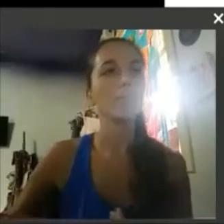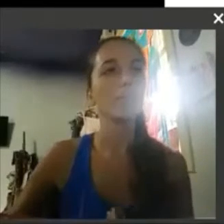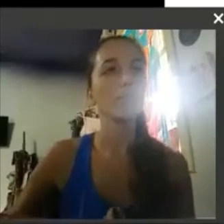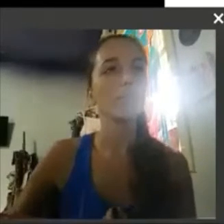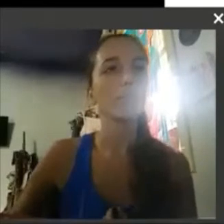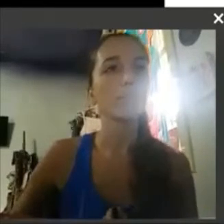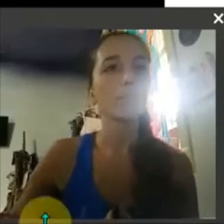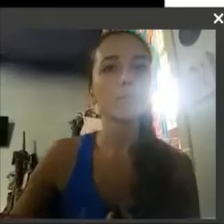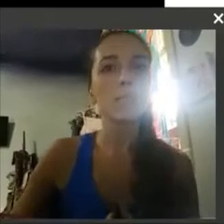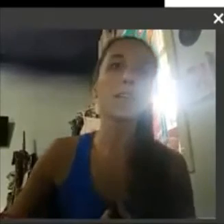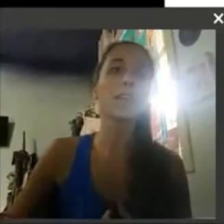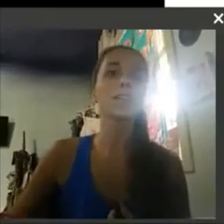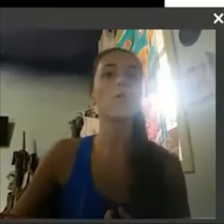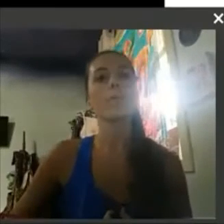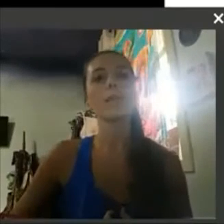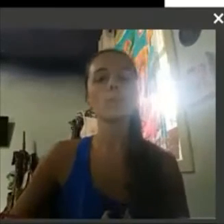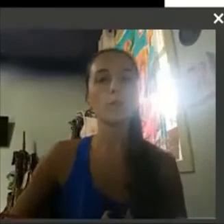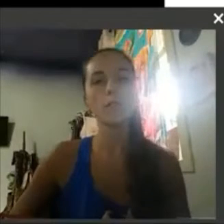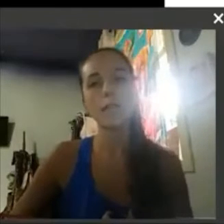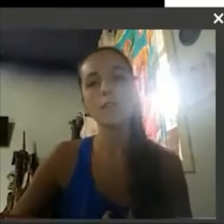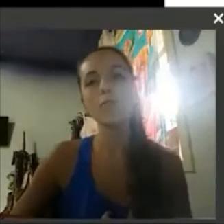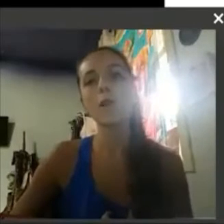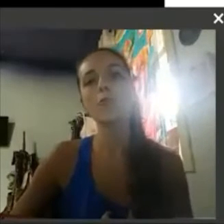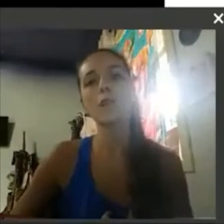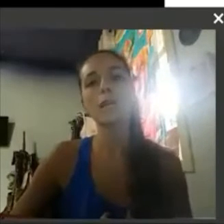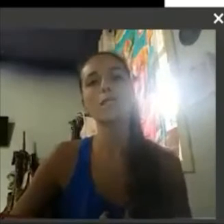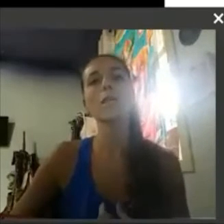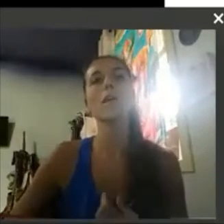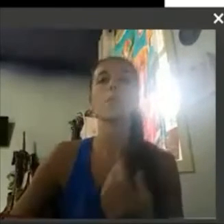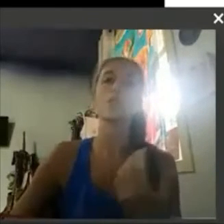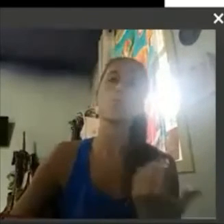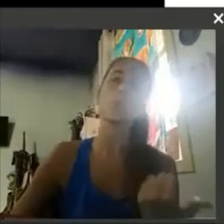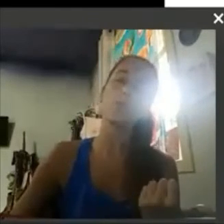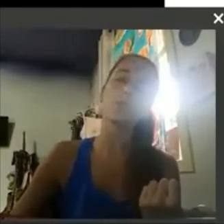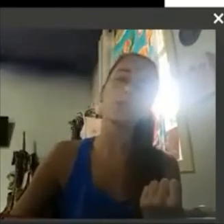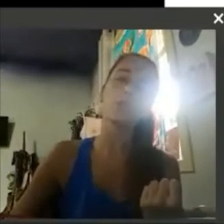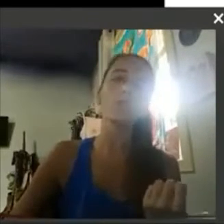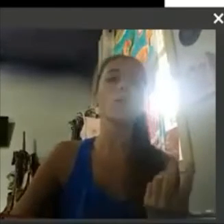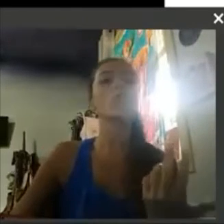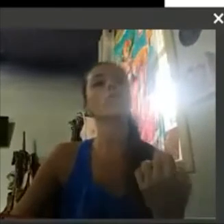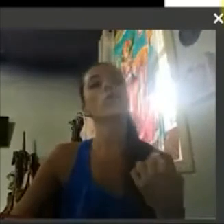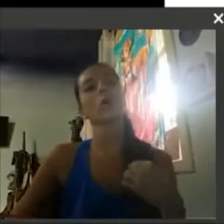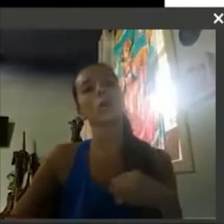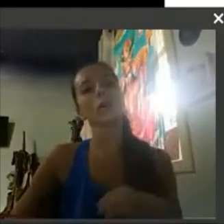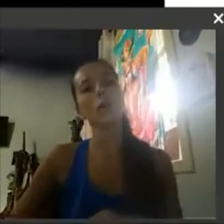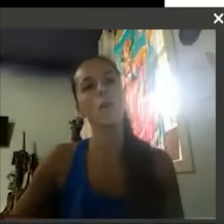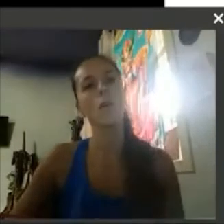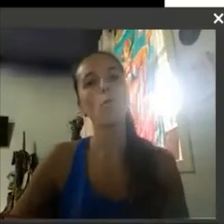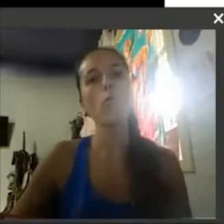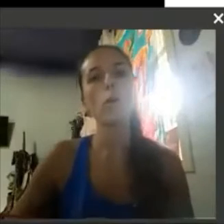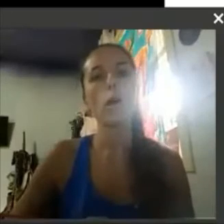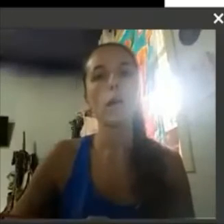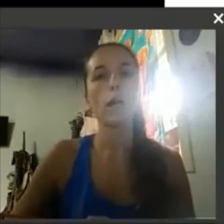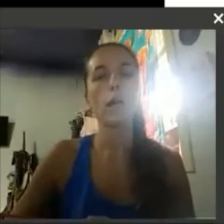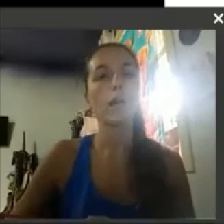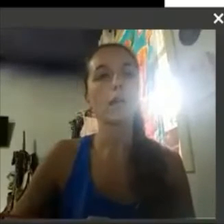né? Diferente, então, ó, mesmo processo que acontece, mas o pão, o objetivo é um e